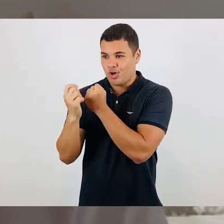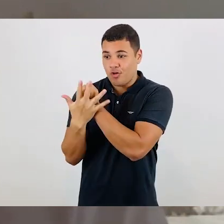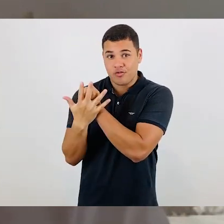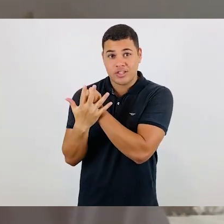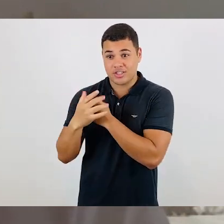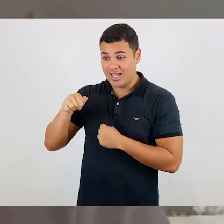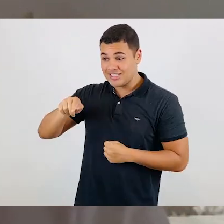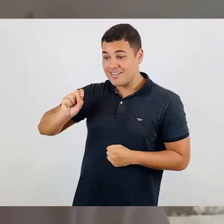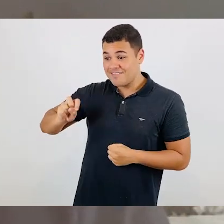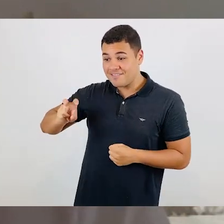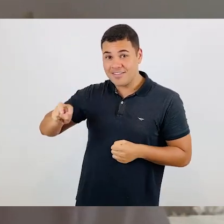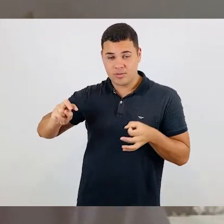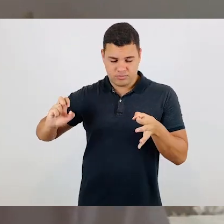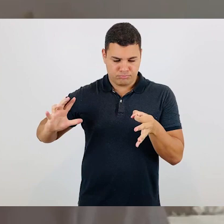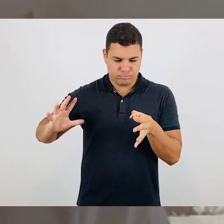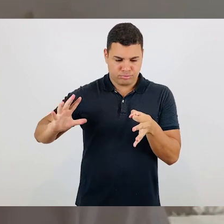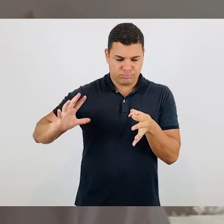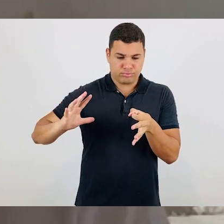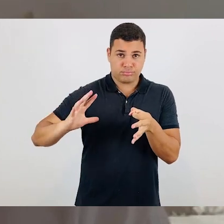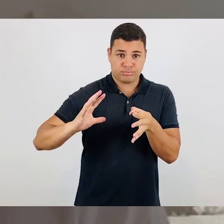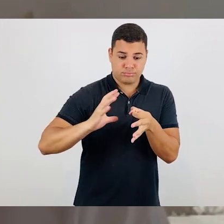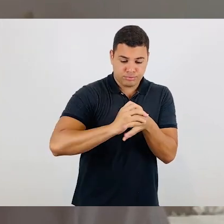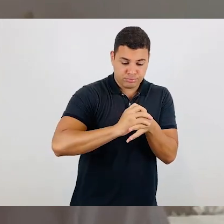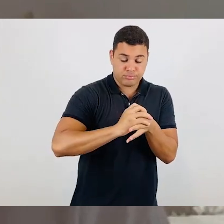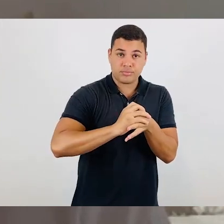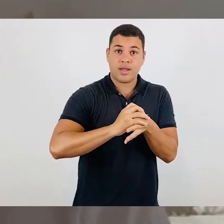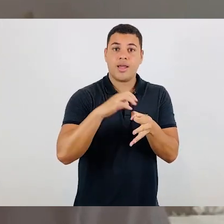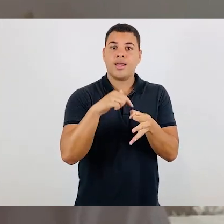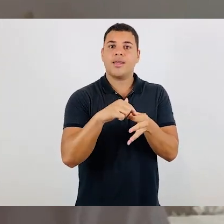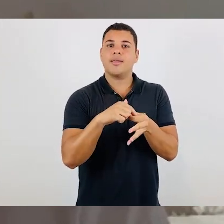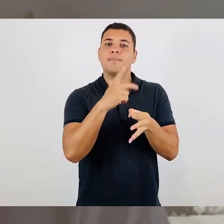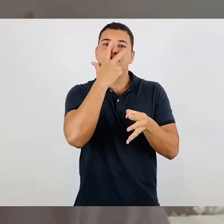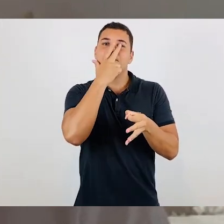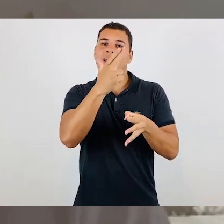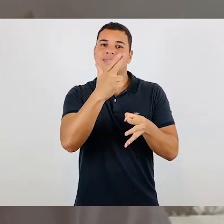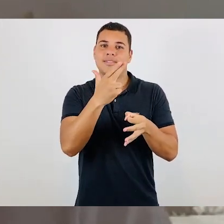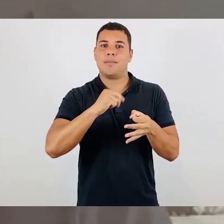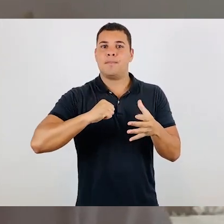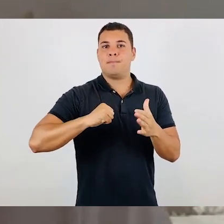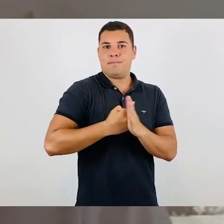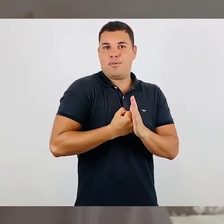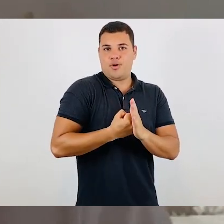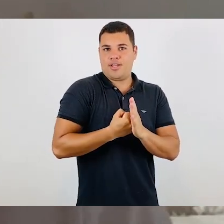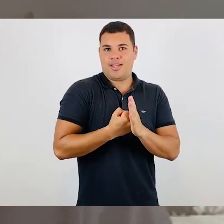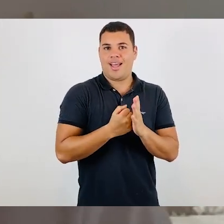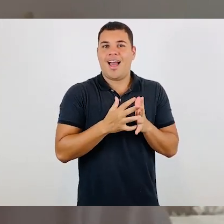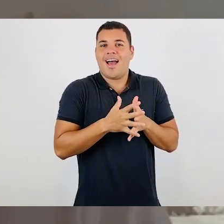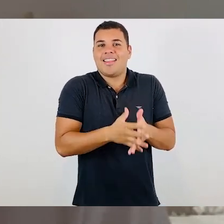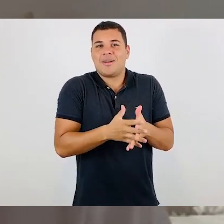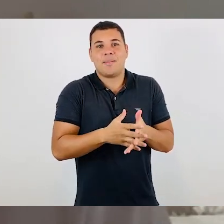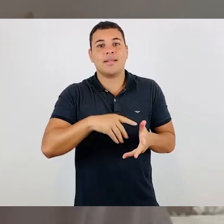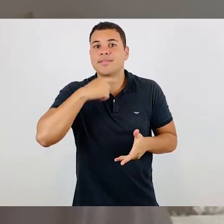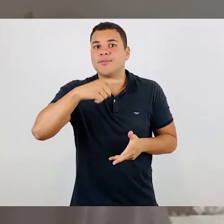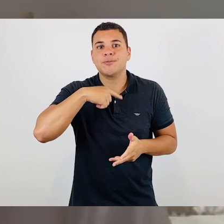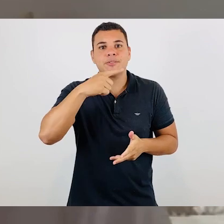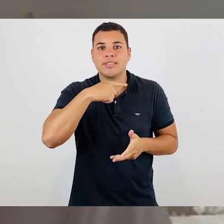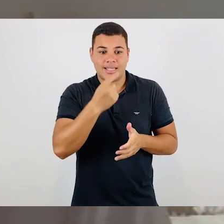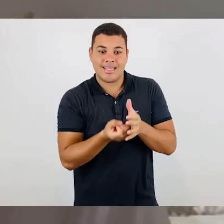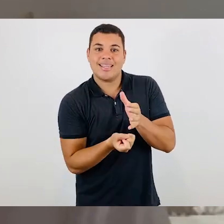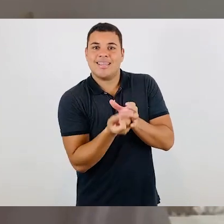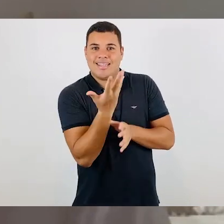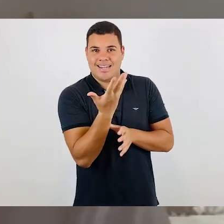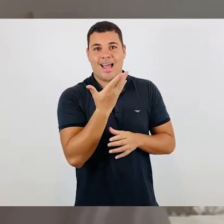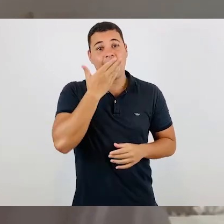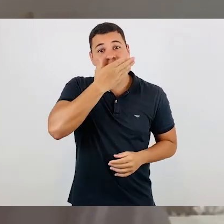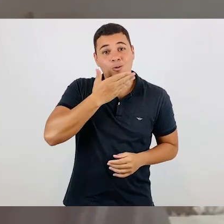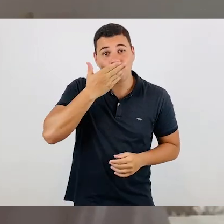receptor. Então, o que acontece? Ele entra na célula, produz insulina e dificulta essa produção, atrapalha um pouco da